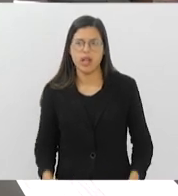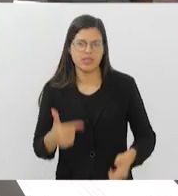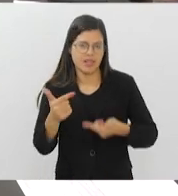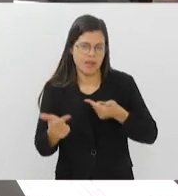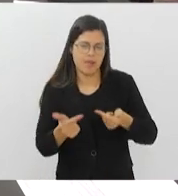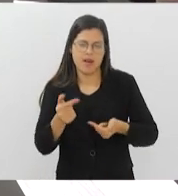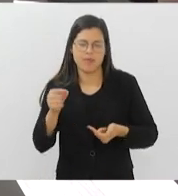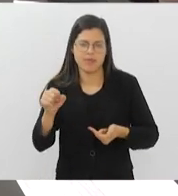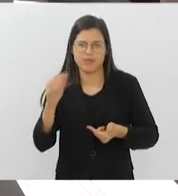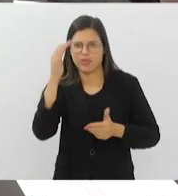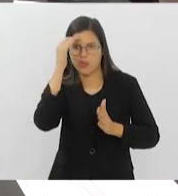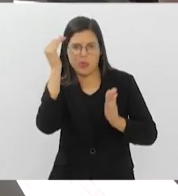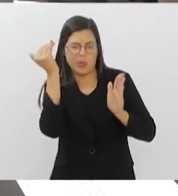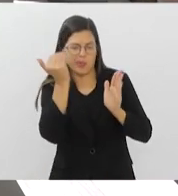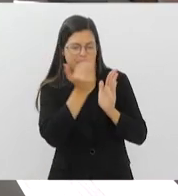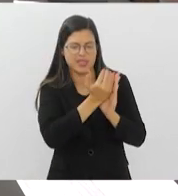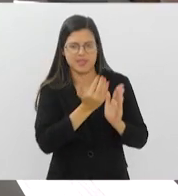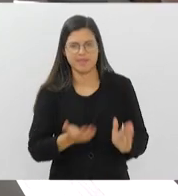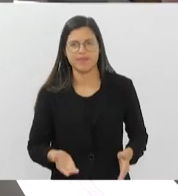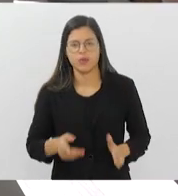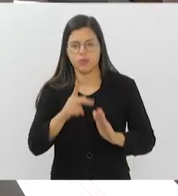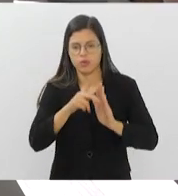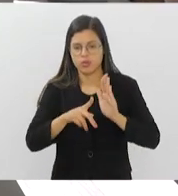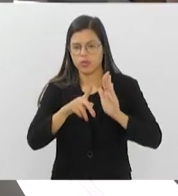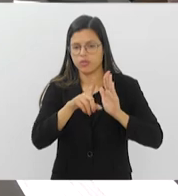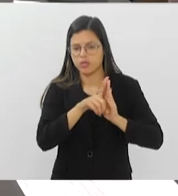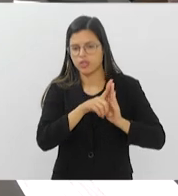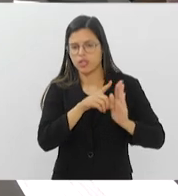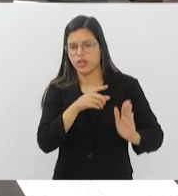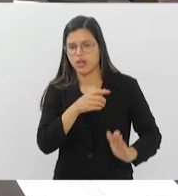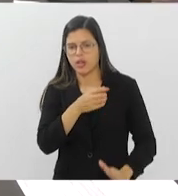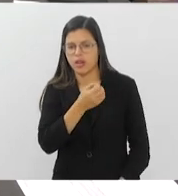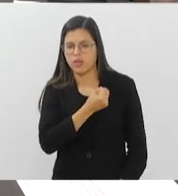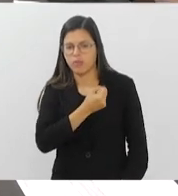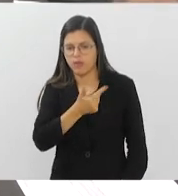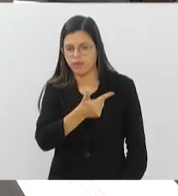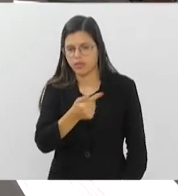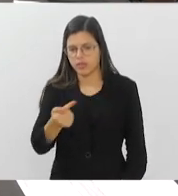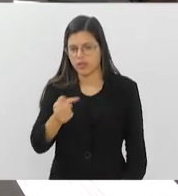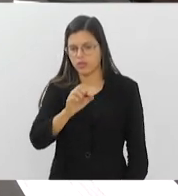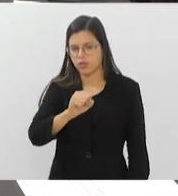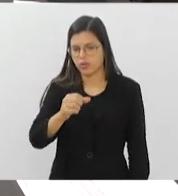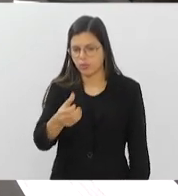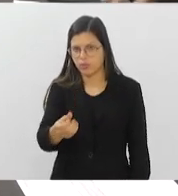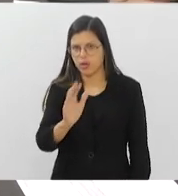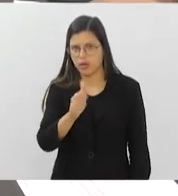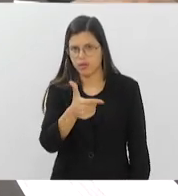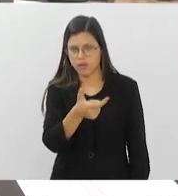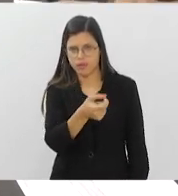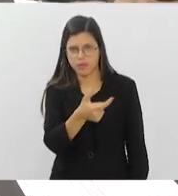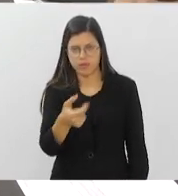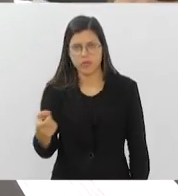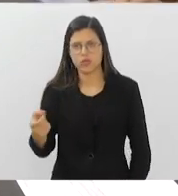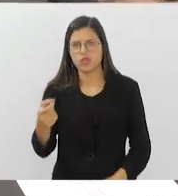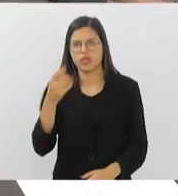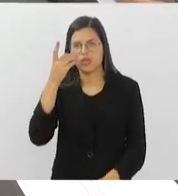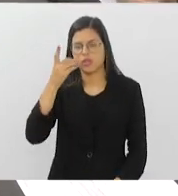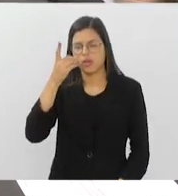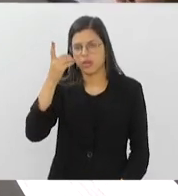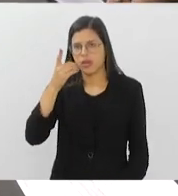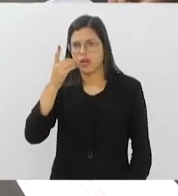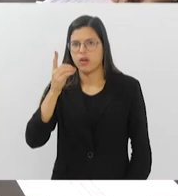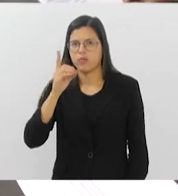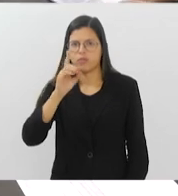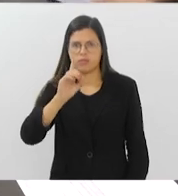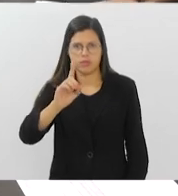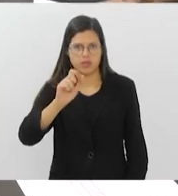Excelência. Projeto de lei 2786 de 20, é o 19 da pauta, de autoria do deputado Daniel Librelon, que dispõe sobre a